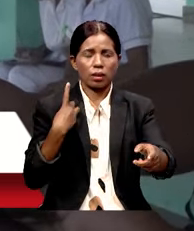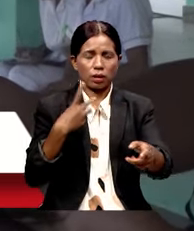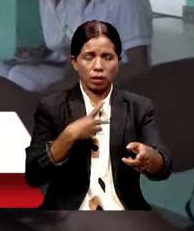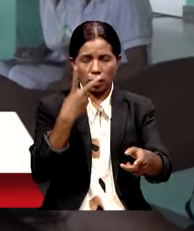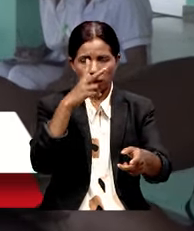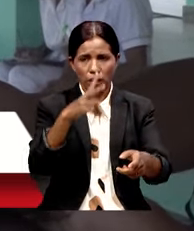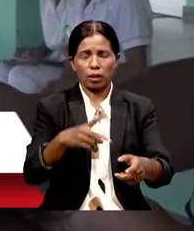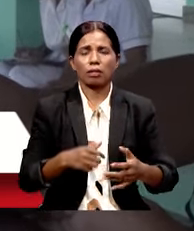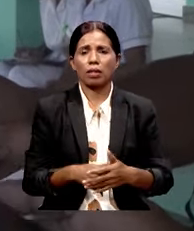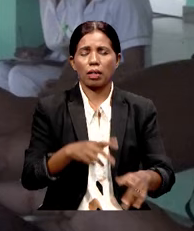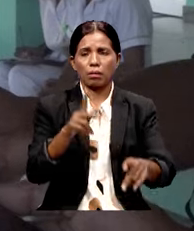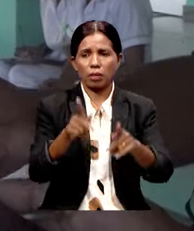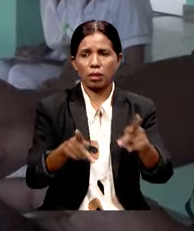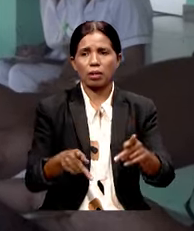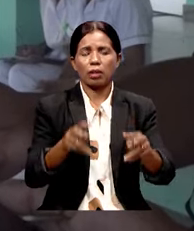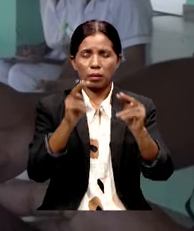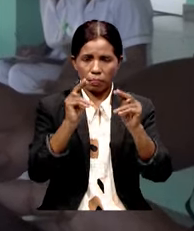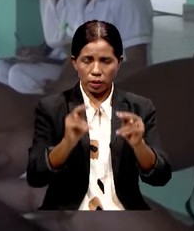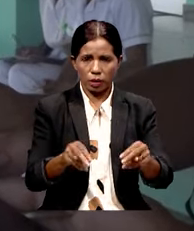se sobrevivente ne mai persija be